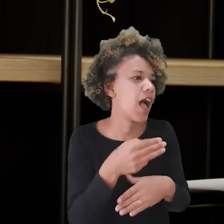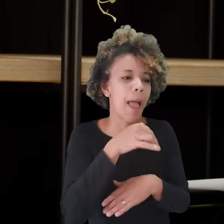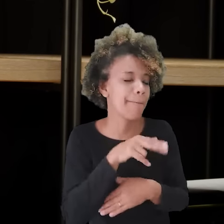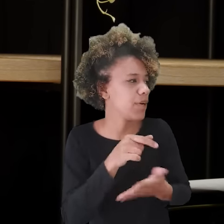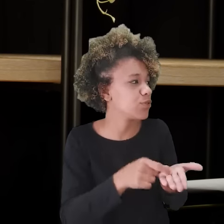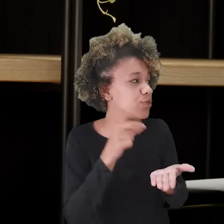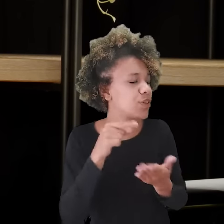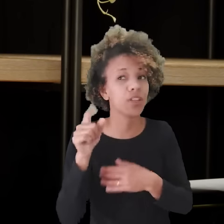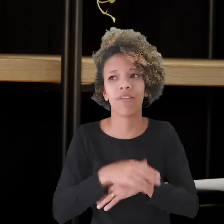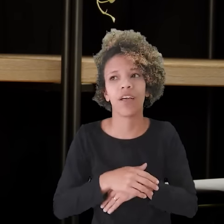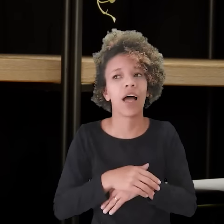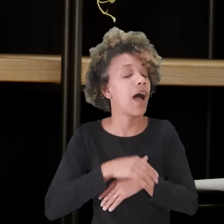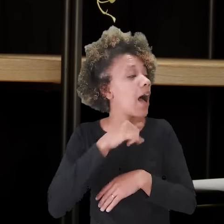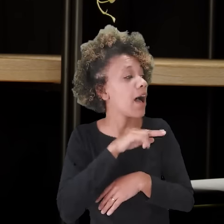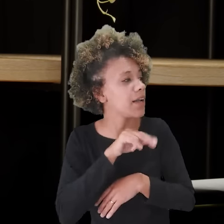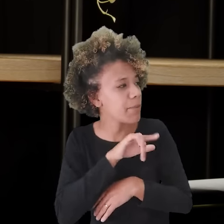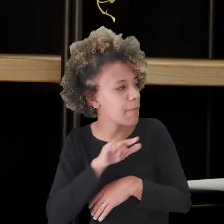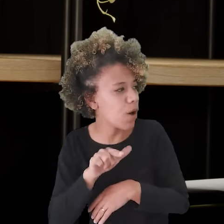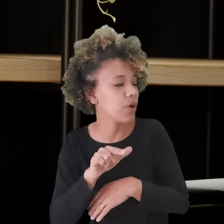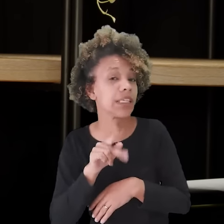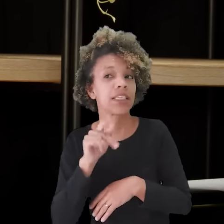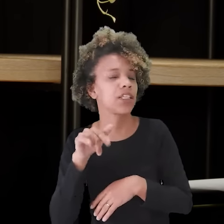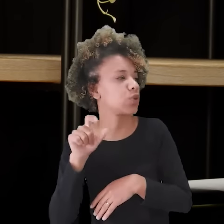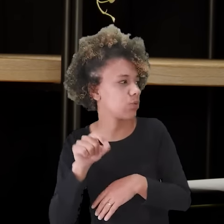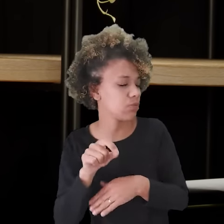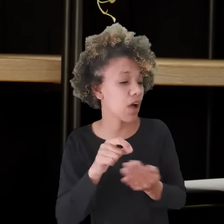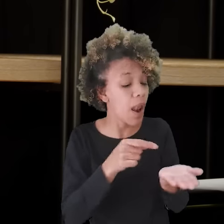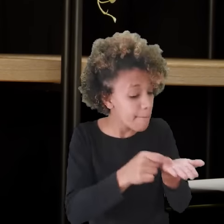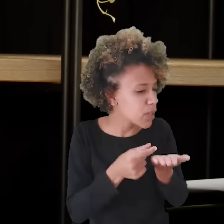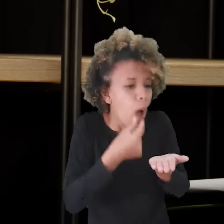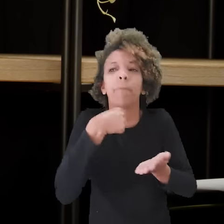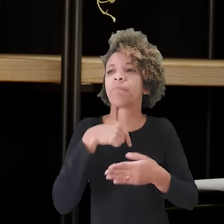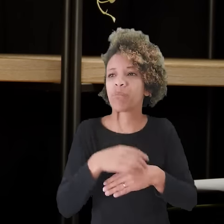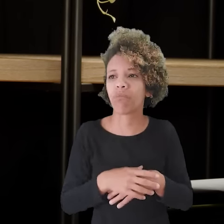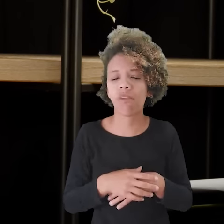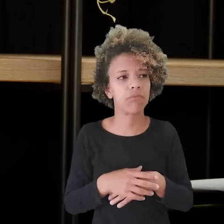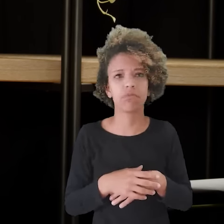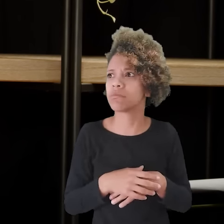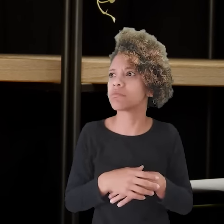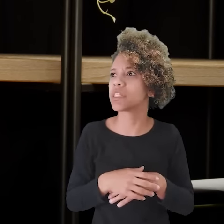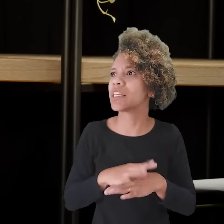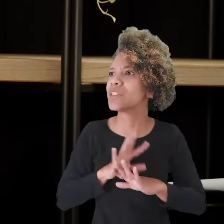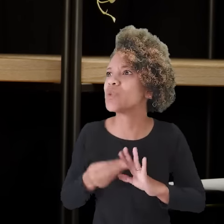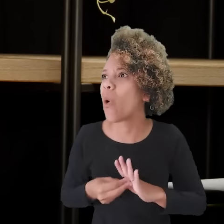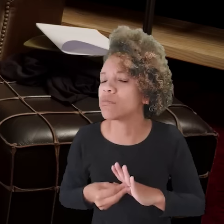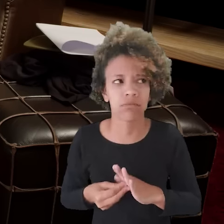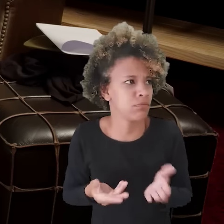me dá uma de uma Jujuba a gente estava indo para o Animal Kingdom lá em Orlando aí eu comi inteiro